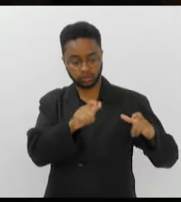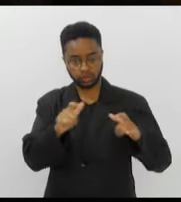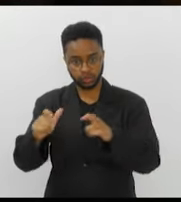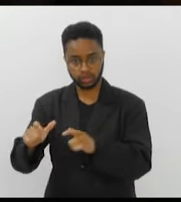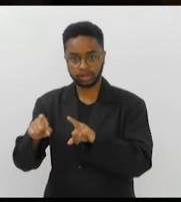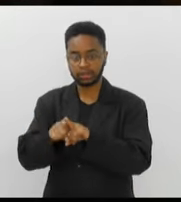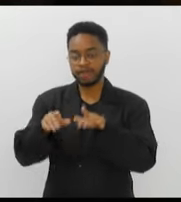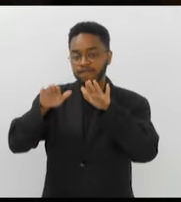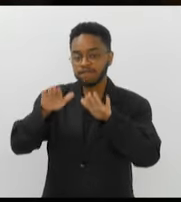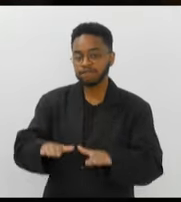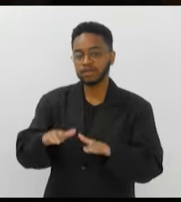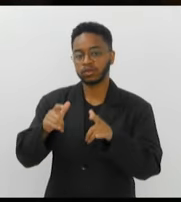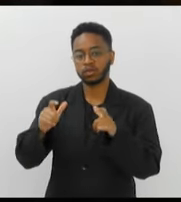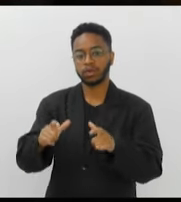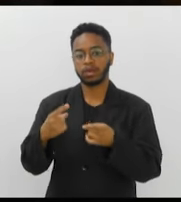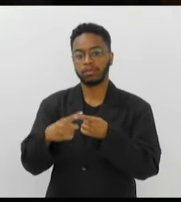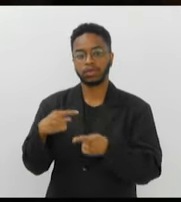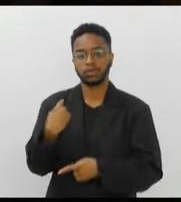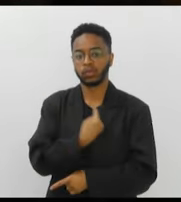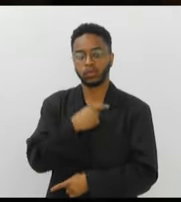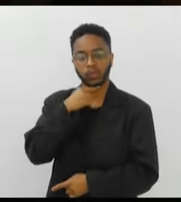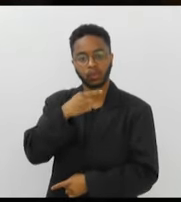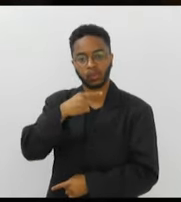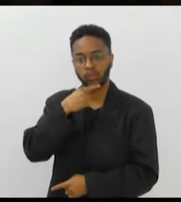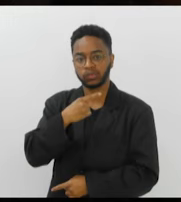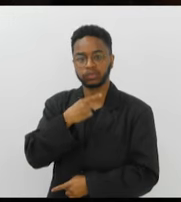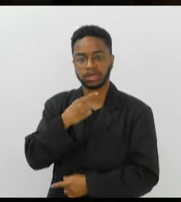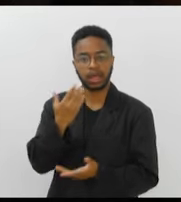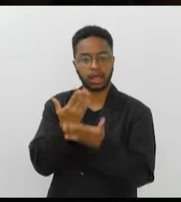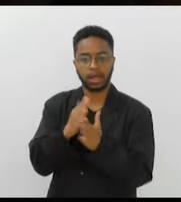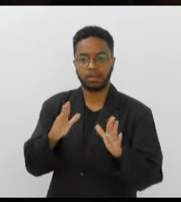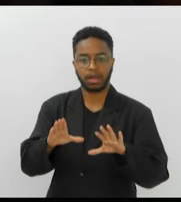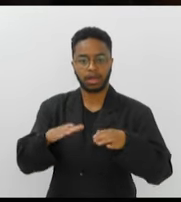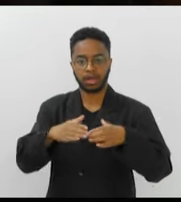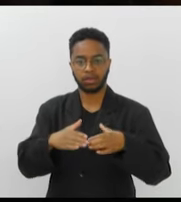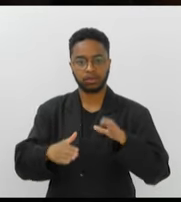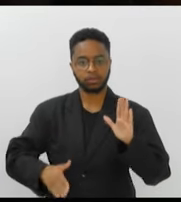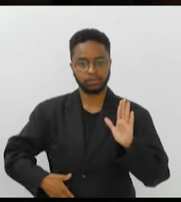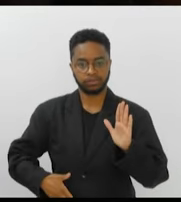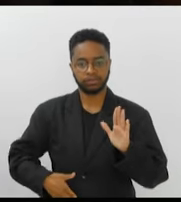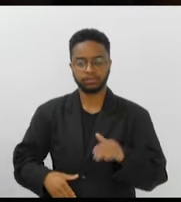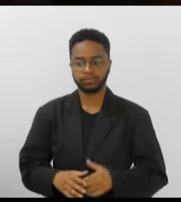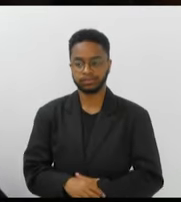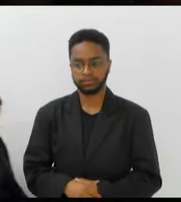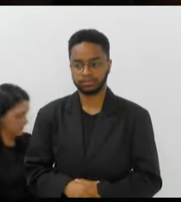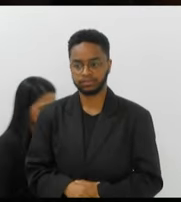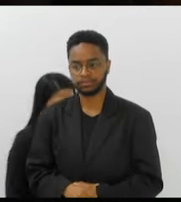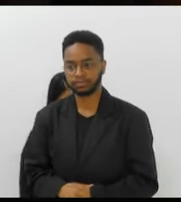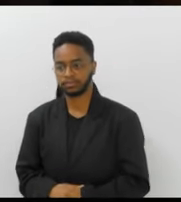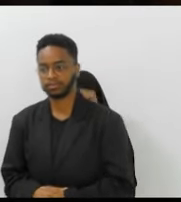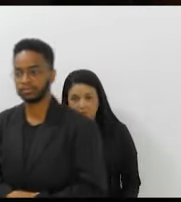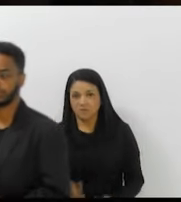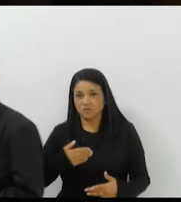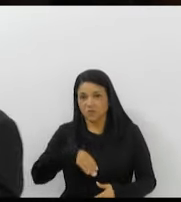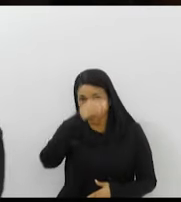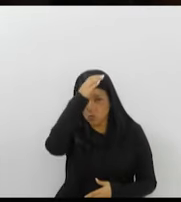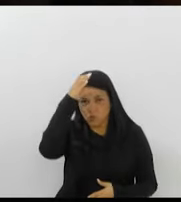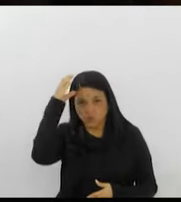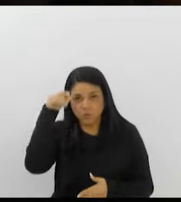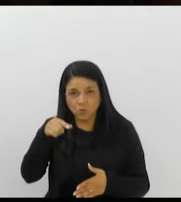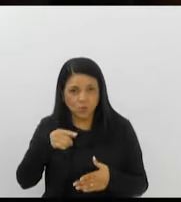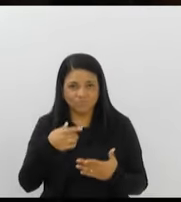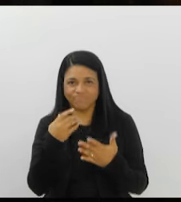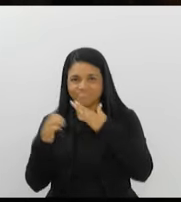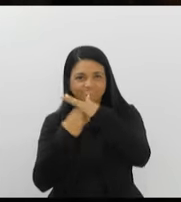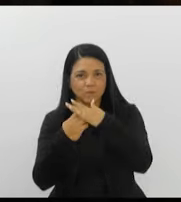fique lá, porque nós não vamos conseguir acabar com essa firma. Enquanto tiver consumidor, a firma não